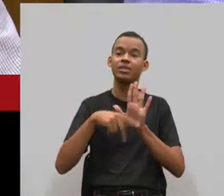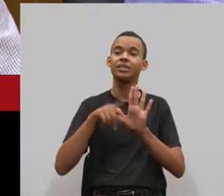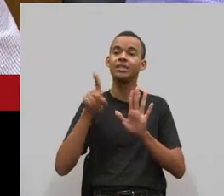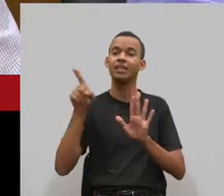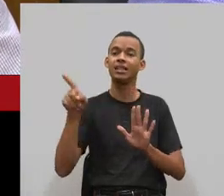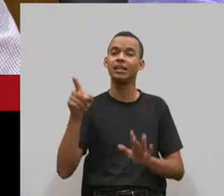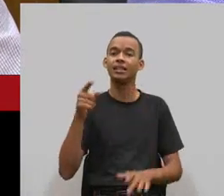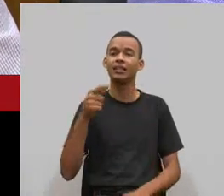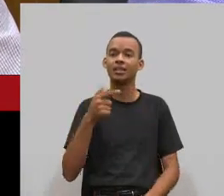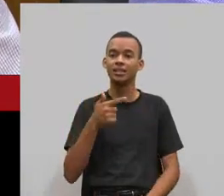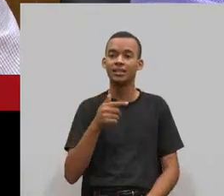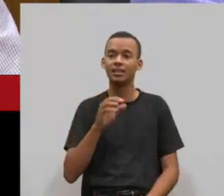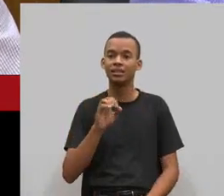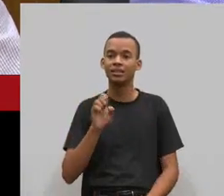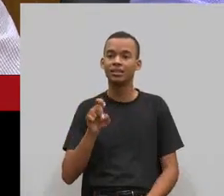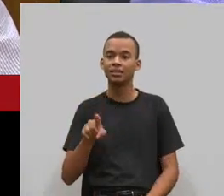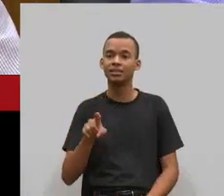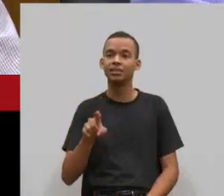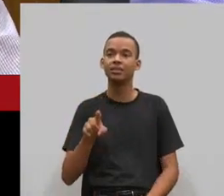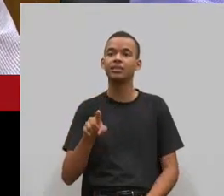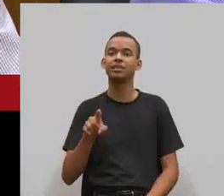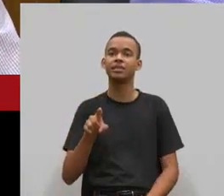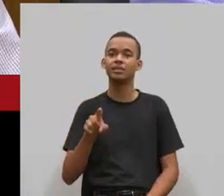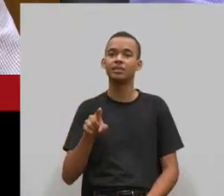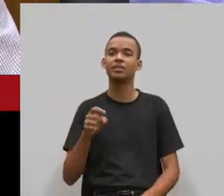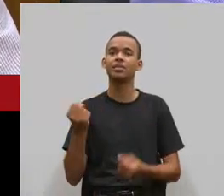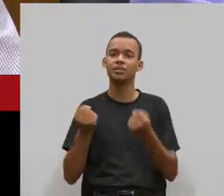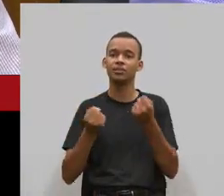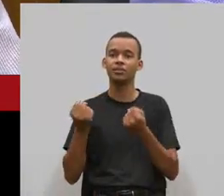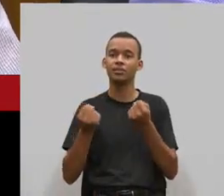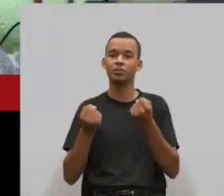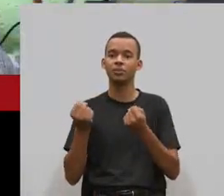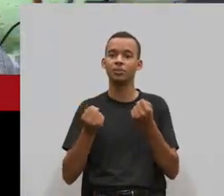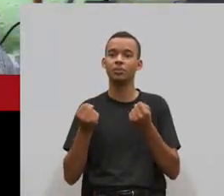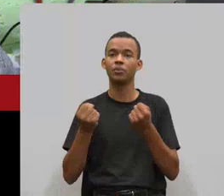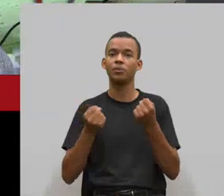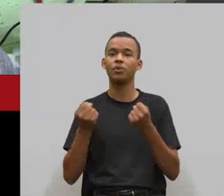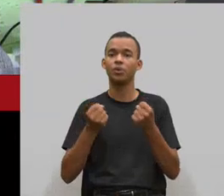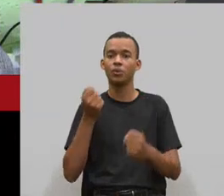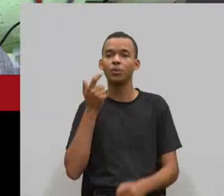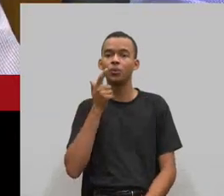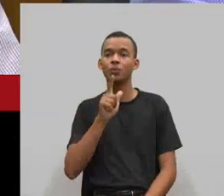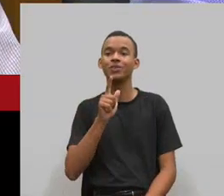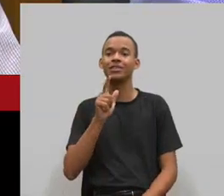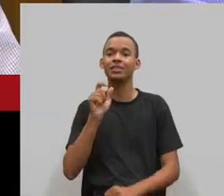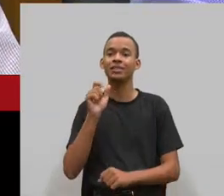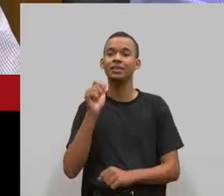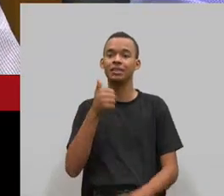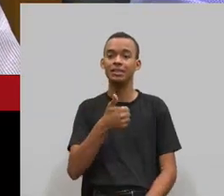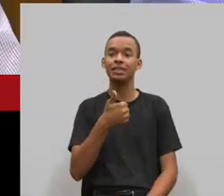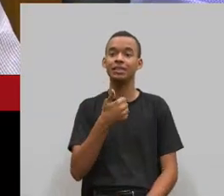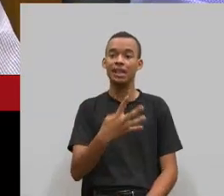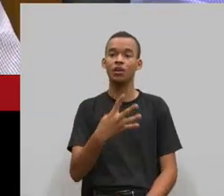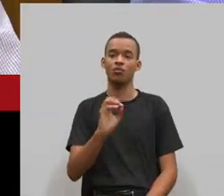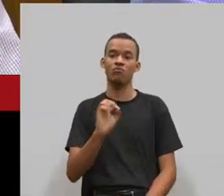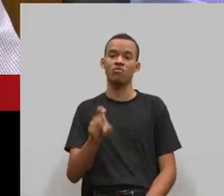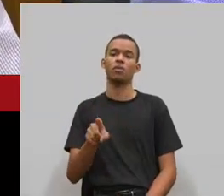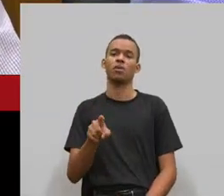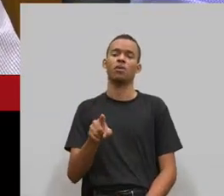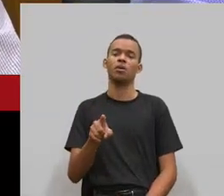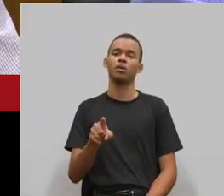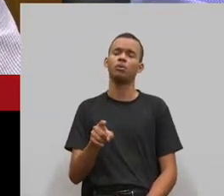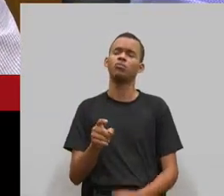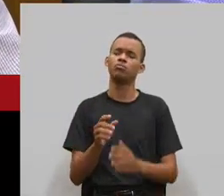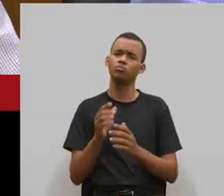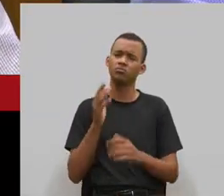poucos mil passar mais de 150 não é isso 140 140 né Eu acho acho muito importante porque lá Tig